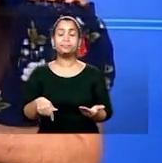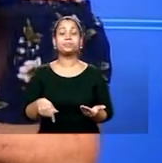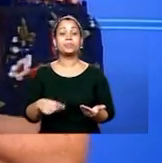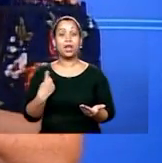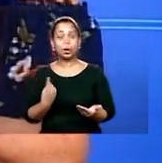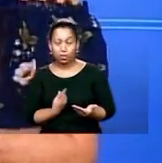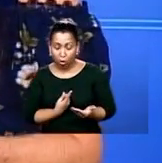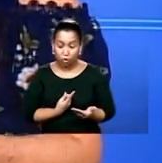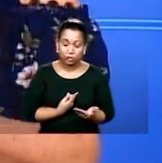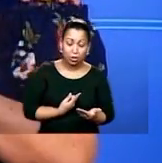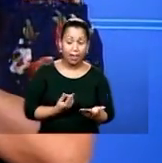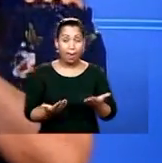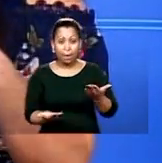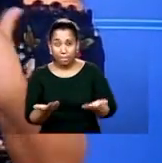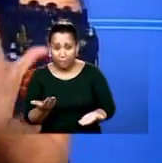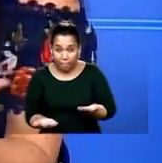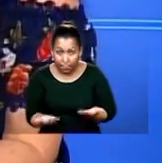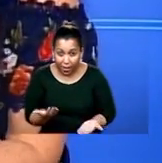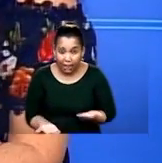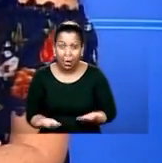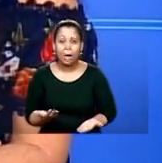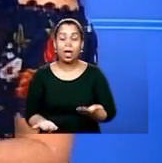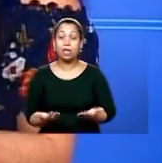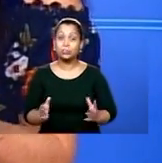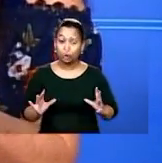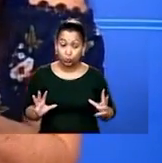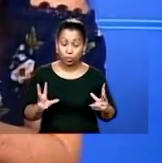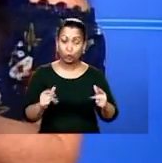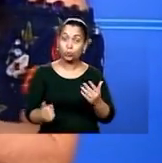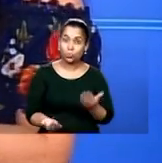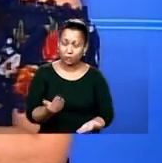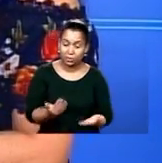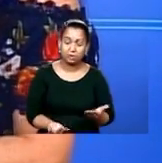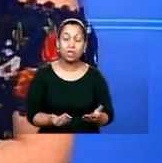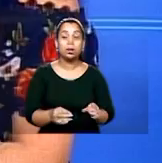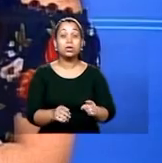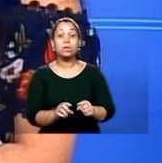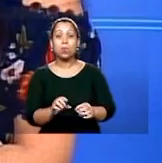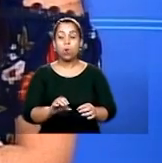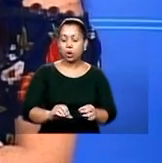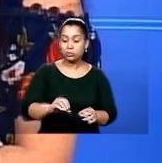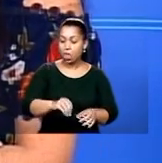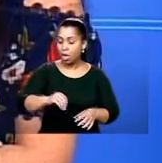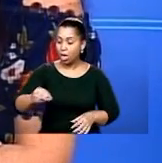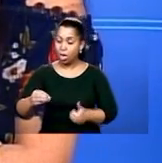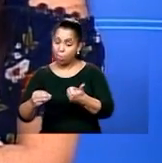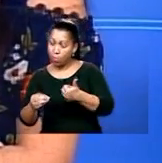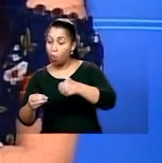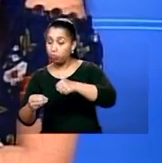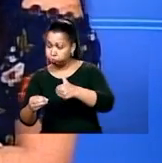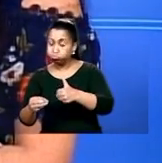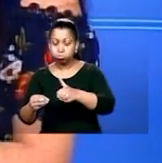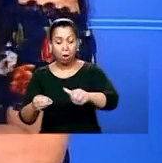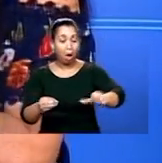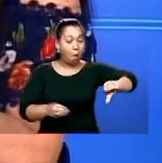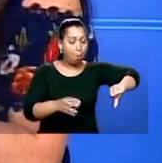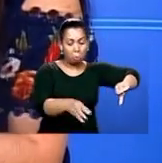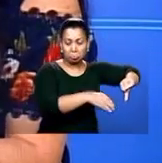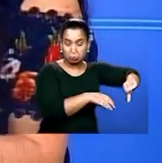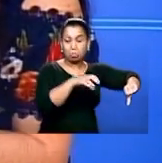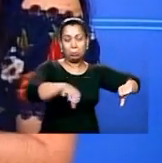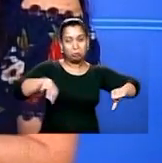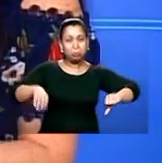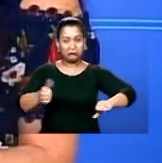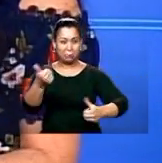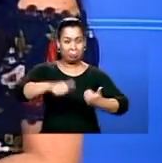é feita uma pesagem do todo e depois a seleção do que realmente é aproveitado. Tudo isso